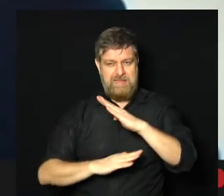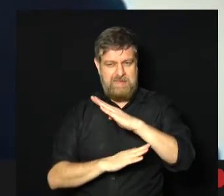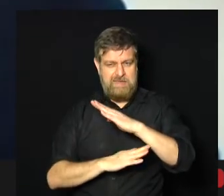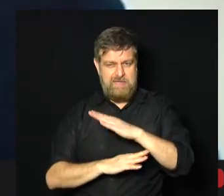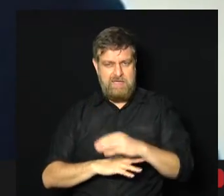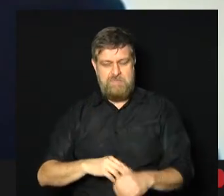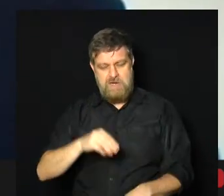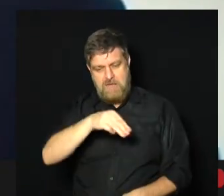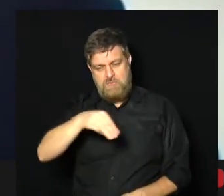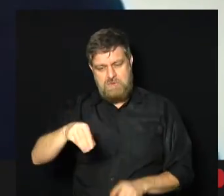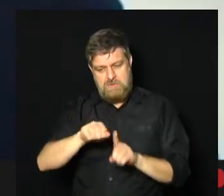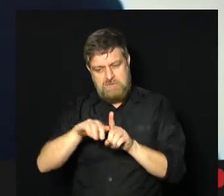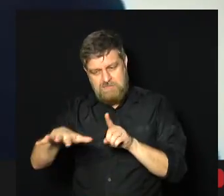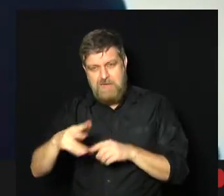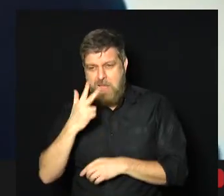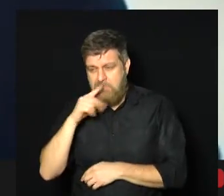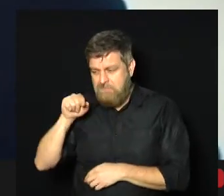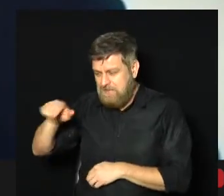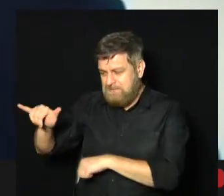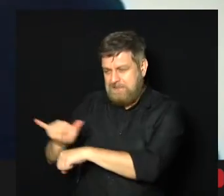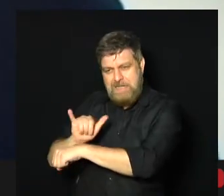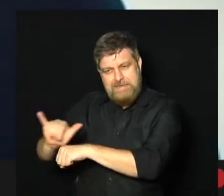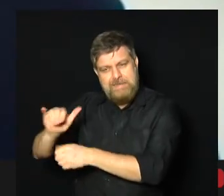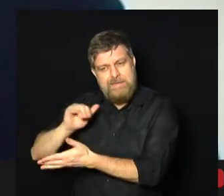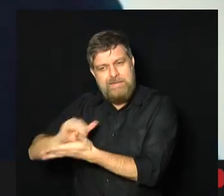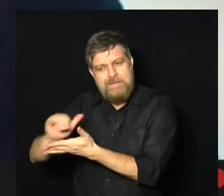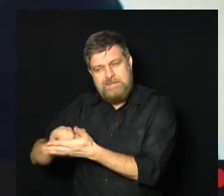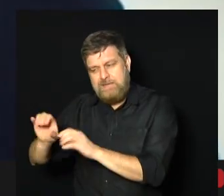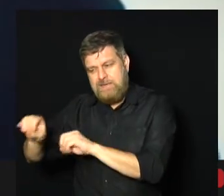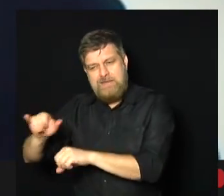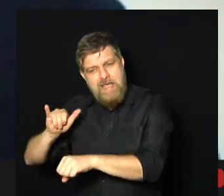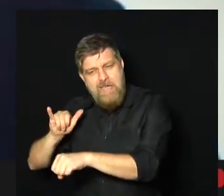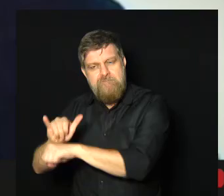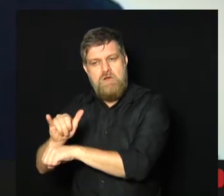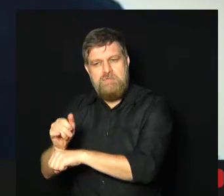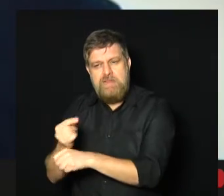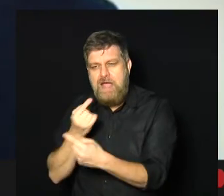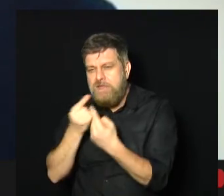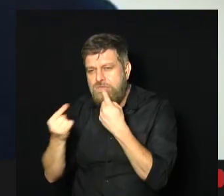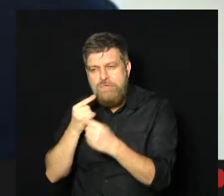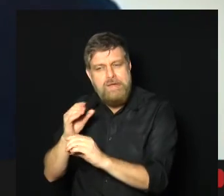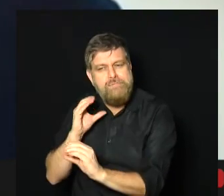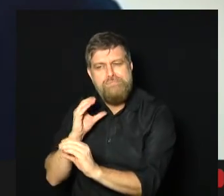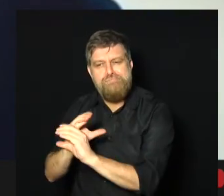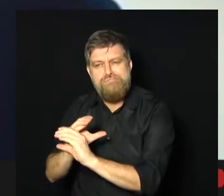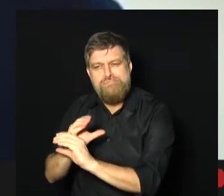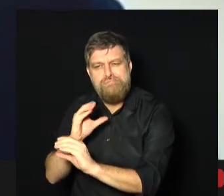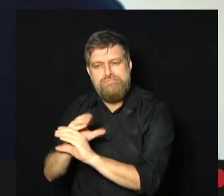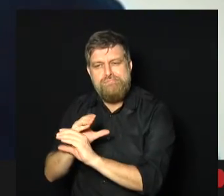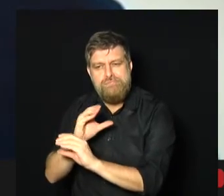parece que a secretaria tem optado por não comparecer e não dialogar, né?